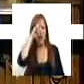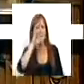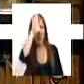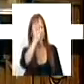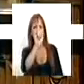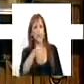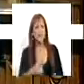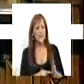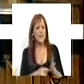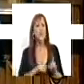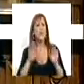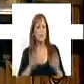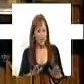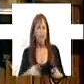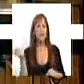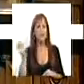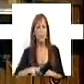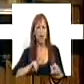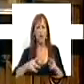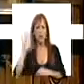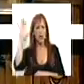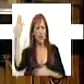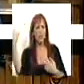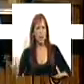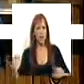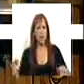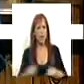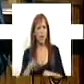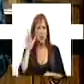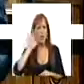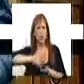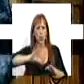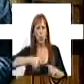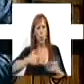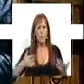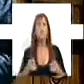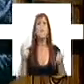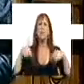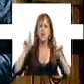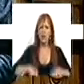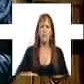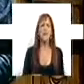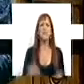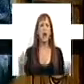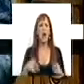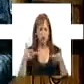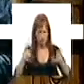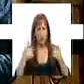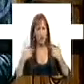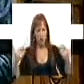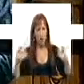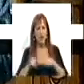ao Governo a necessidade de travar este fenómeno das alterações climáticas e do aquecimento global, mas também estaremos certamente